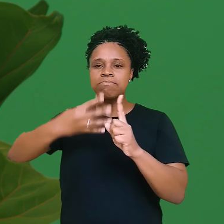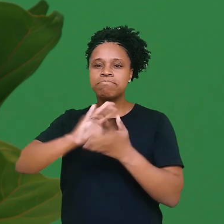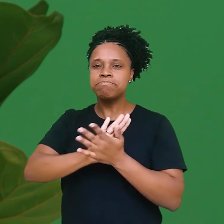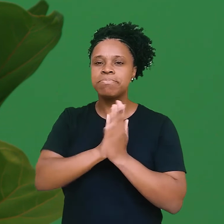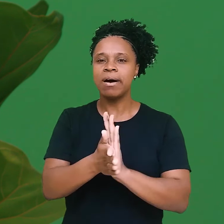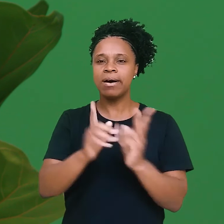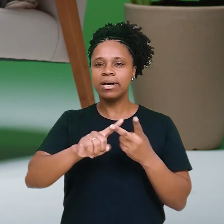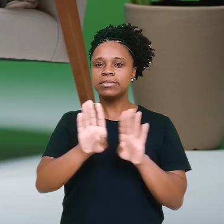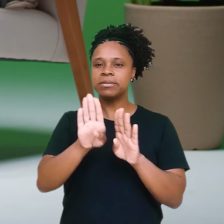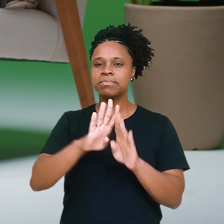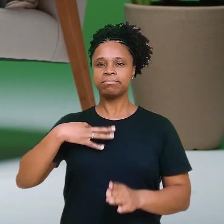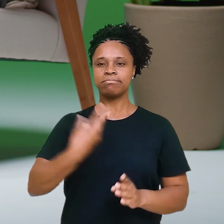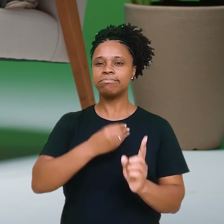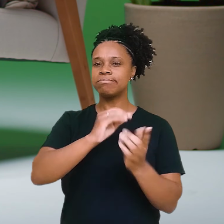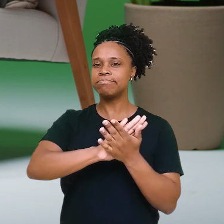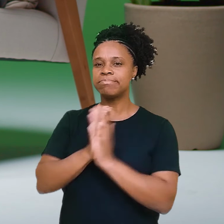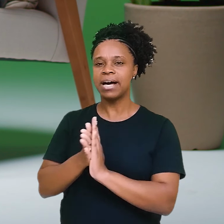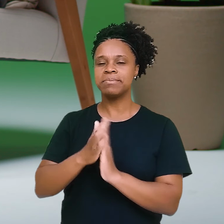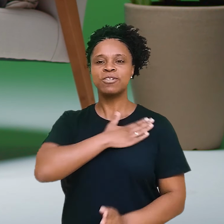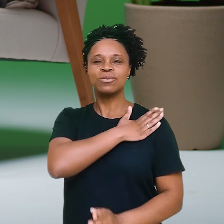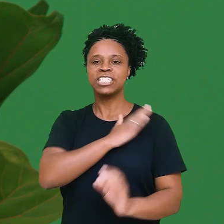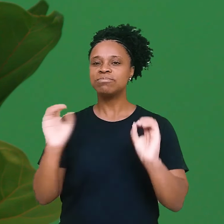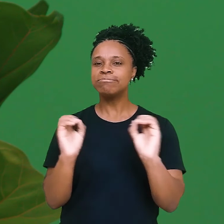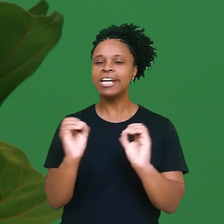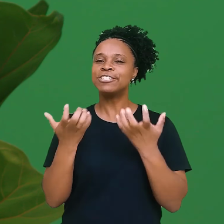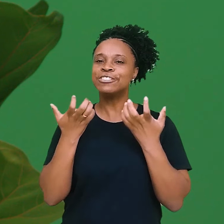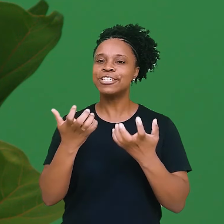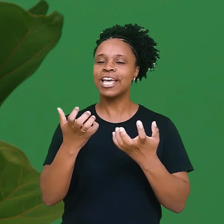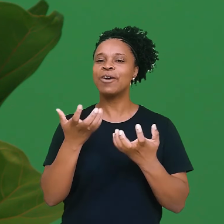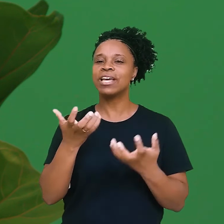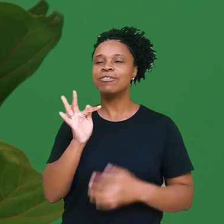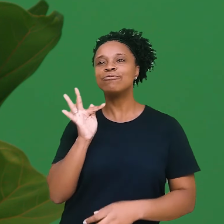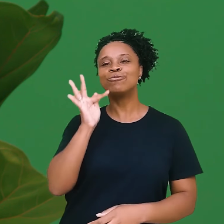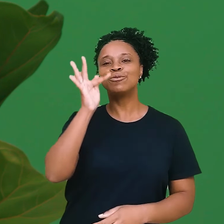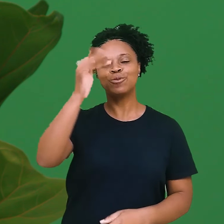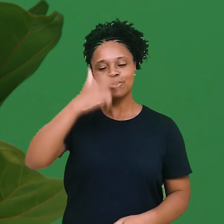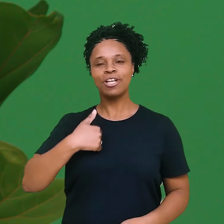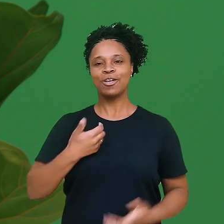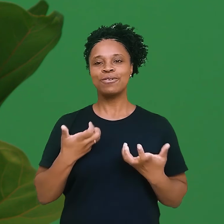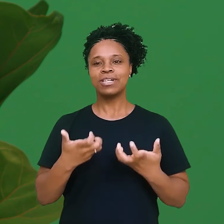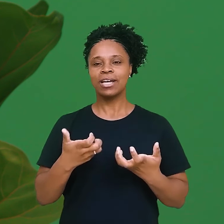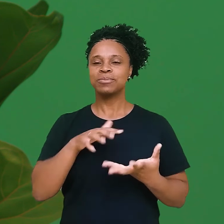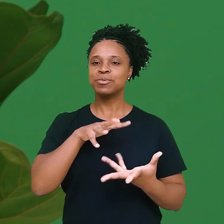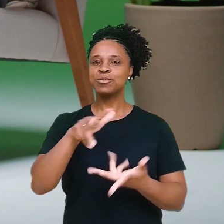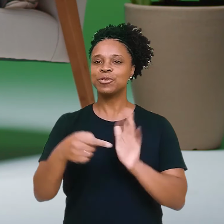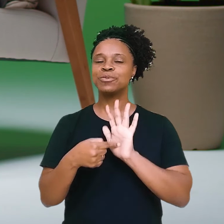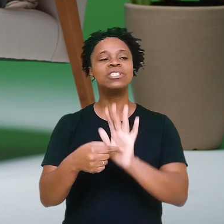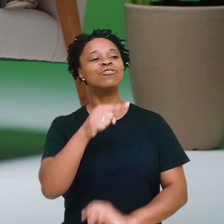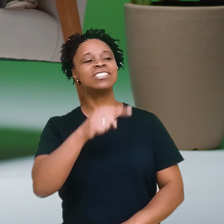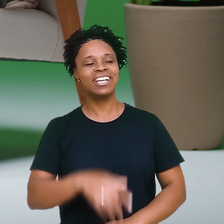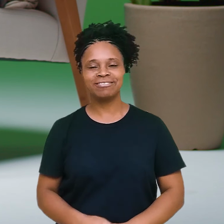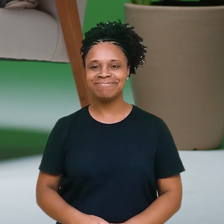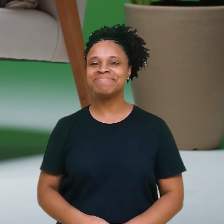homofobia, transfobia, onde não exista nenhum tipo de preconceito. Então esse é o legado que o Caio quer deixar aí pro mundo.